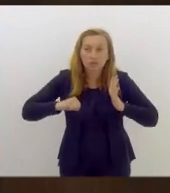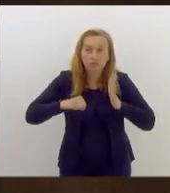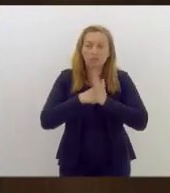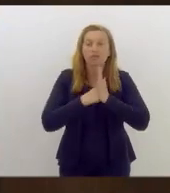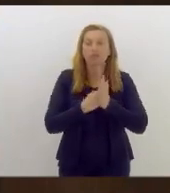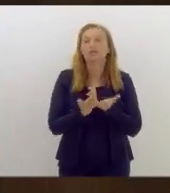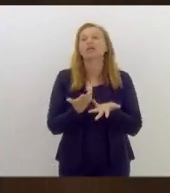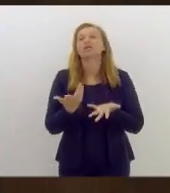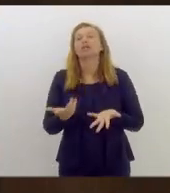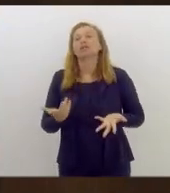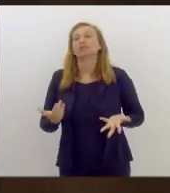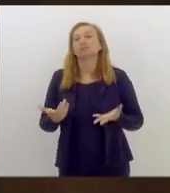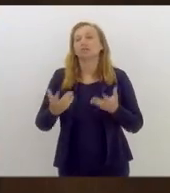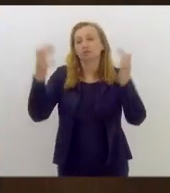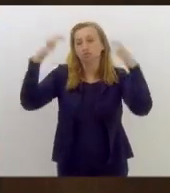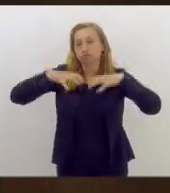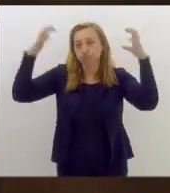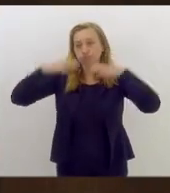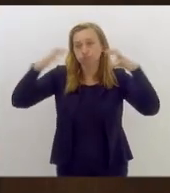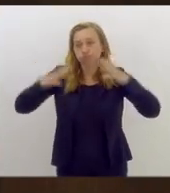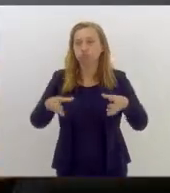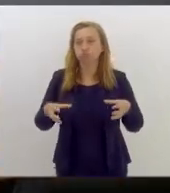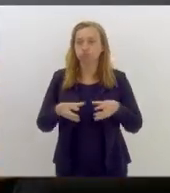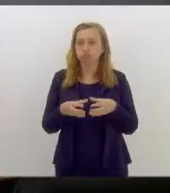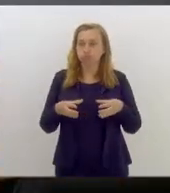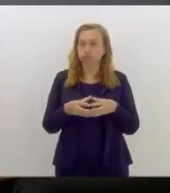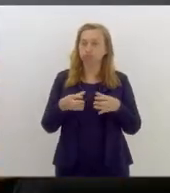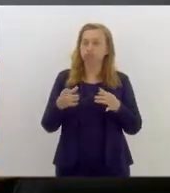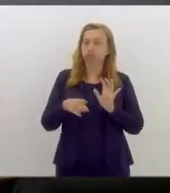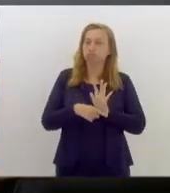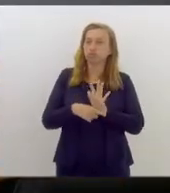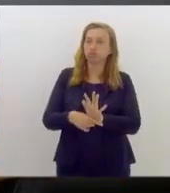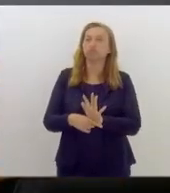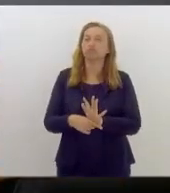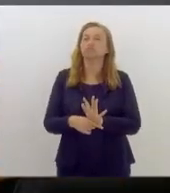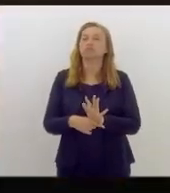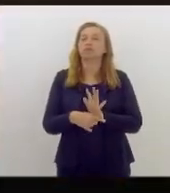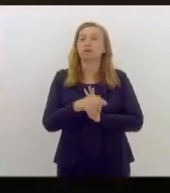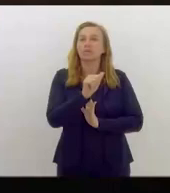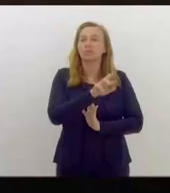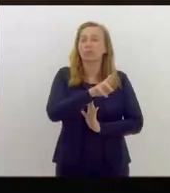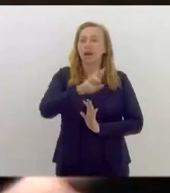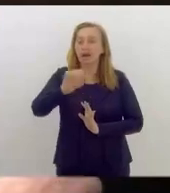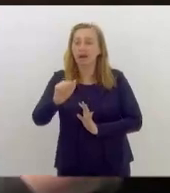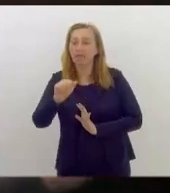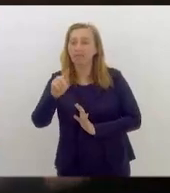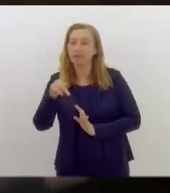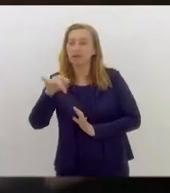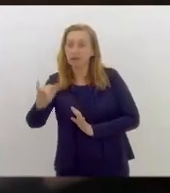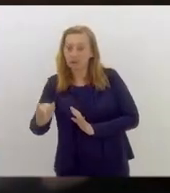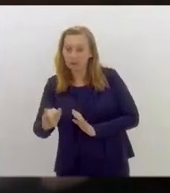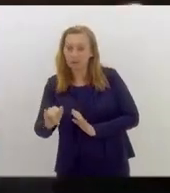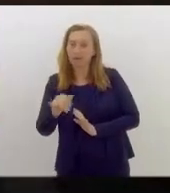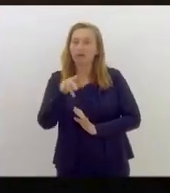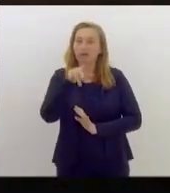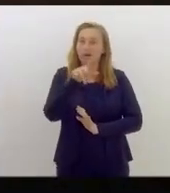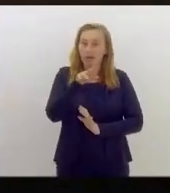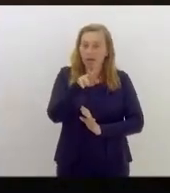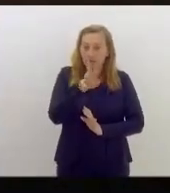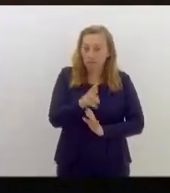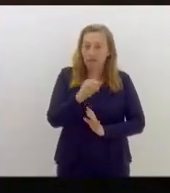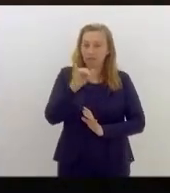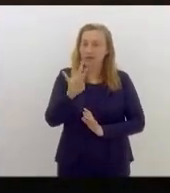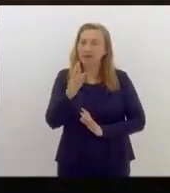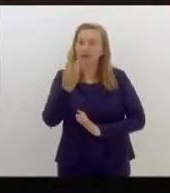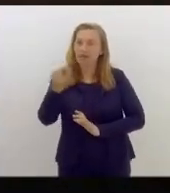pelas chuvas. Nossa comissão vem atendendo tanto em Barra do Piraí, no bairro Ribeirão do Inferno,